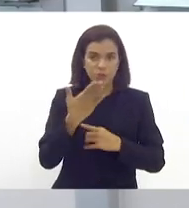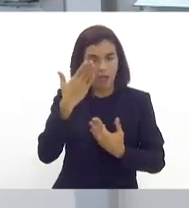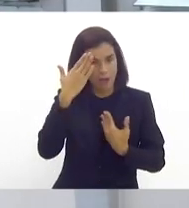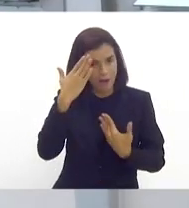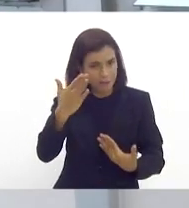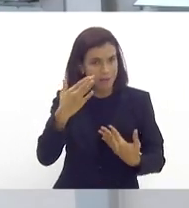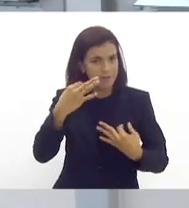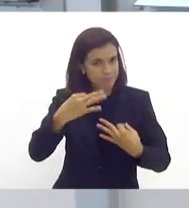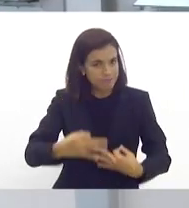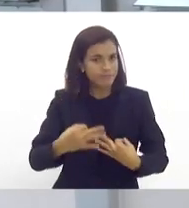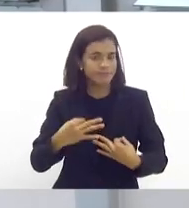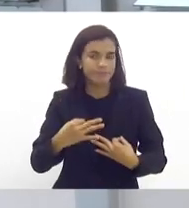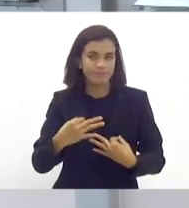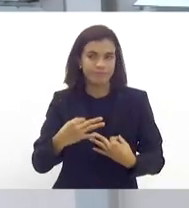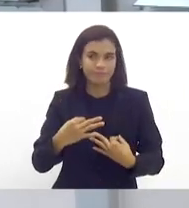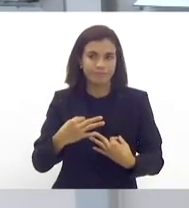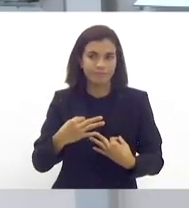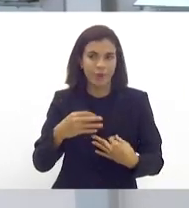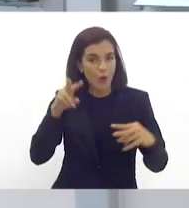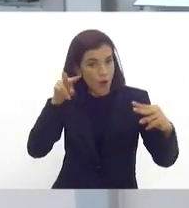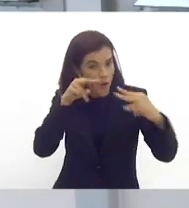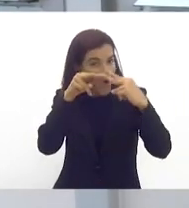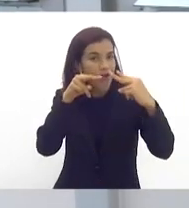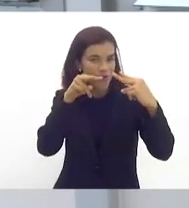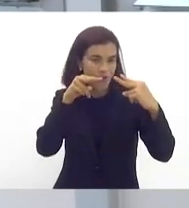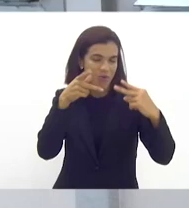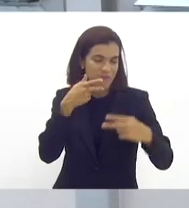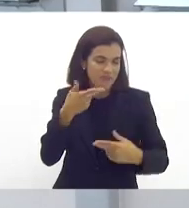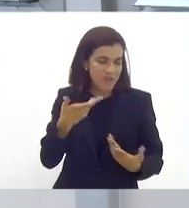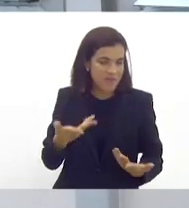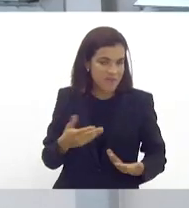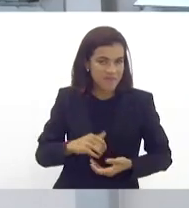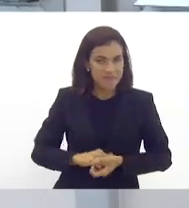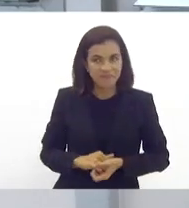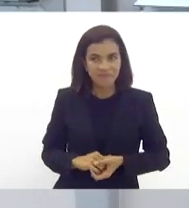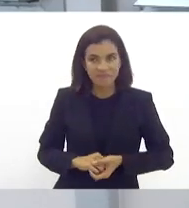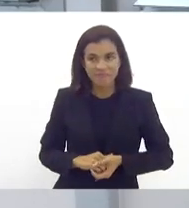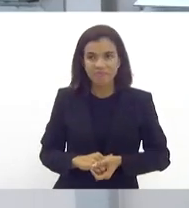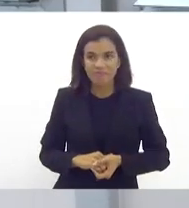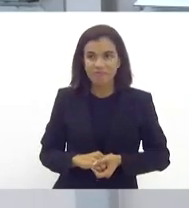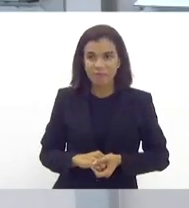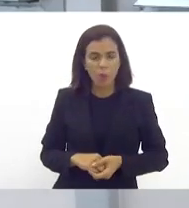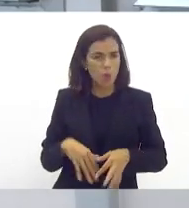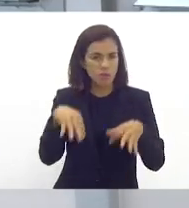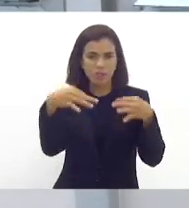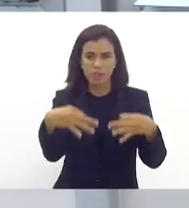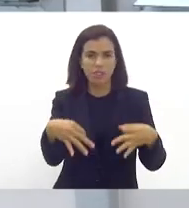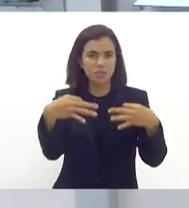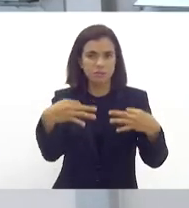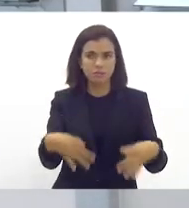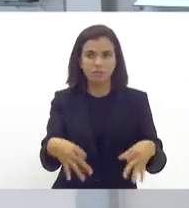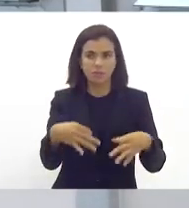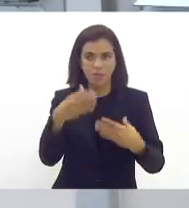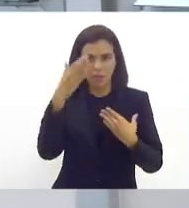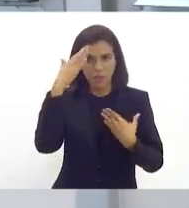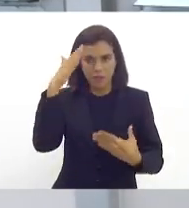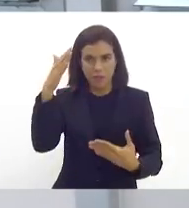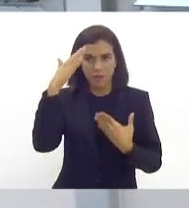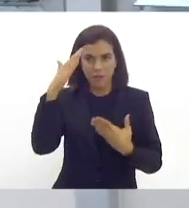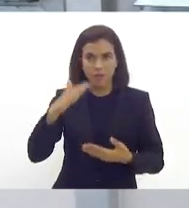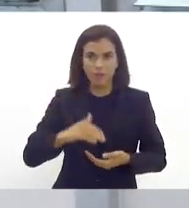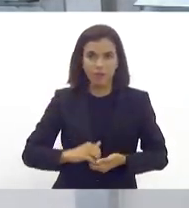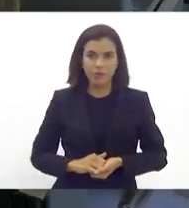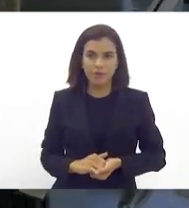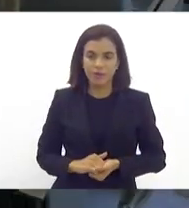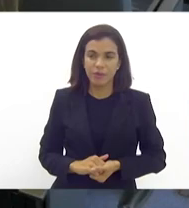agradeço de verdade Olho no Olho como o senhor falou nenhuma maneira que iso é ofensivo com certeza com certeza muito obrigada